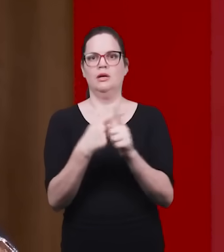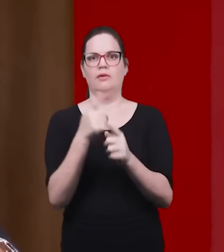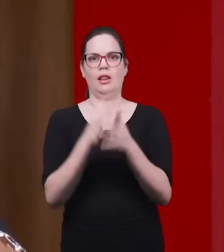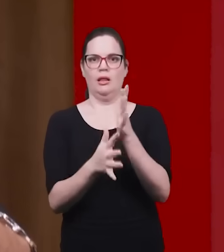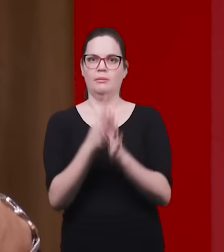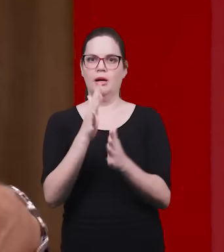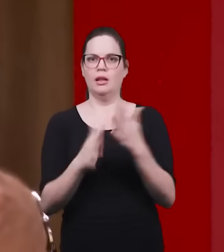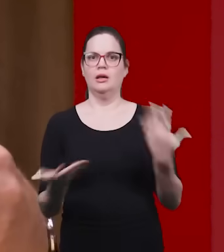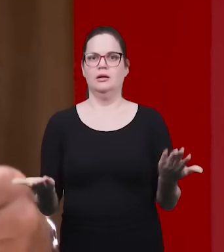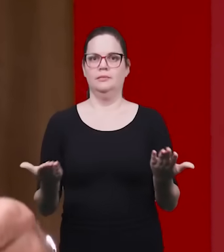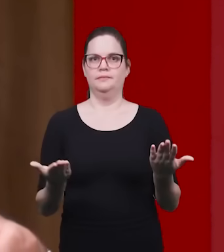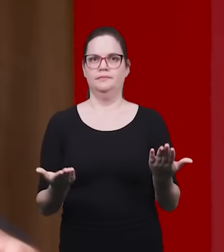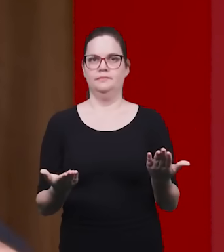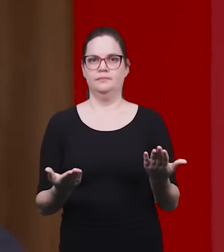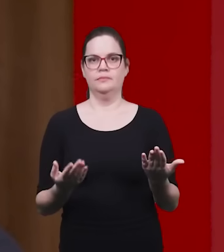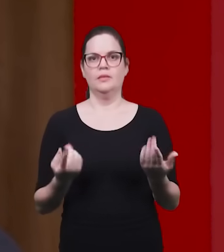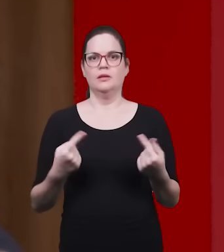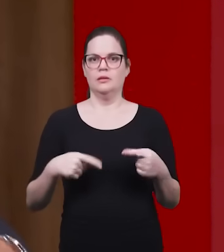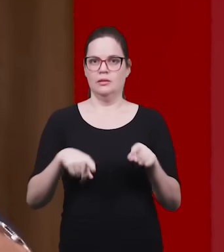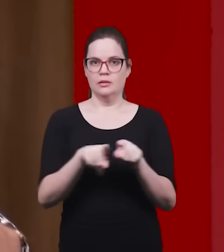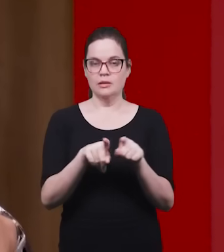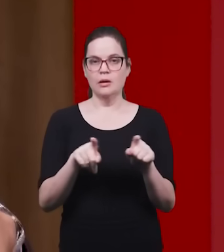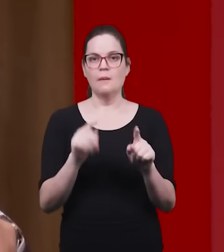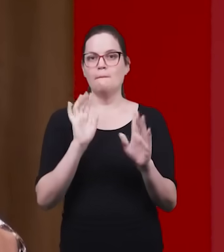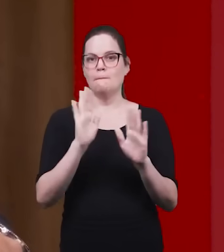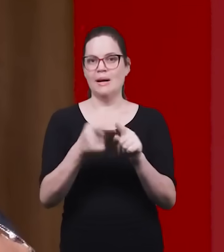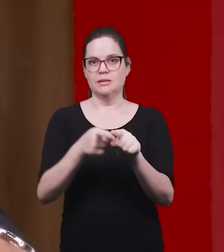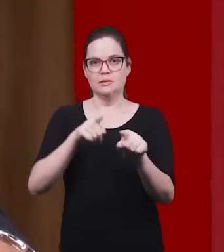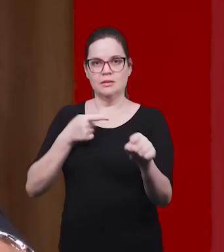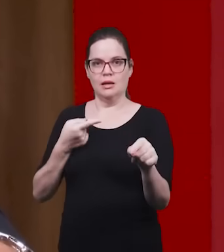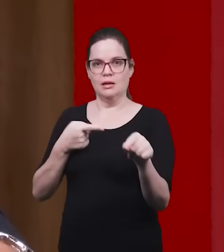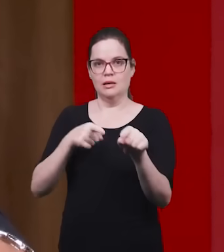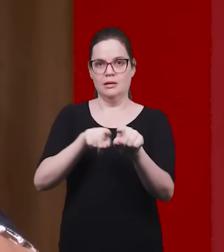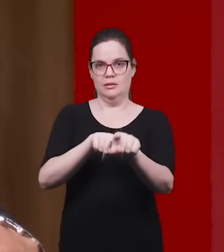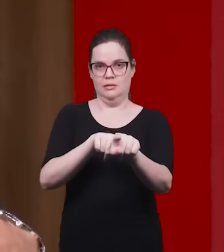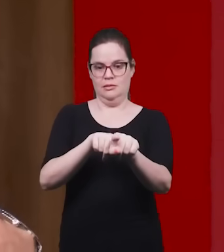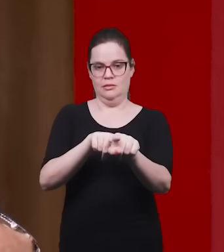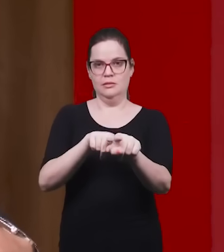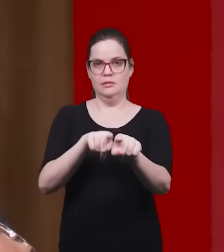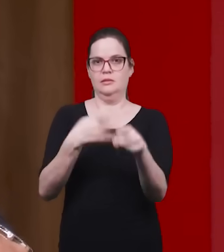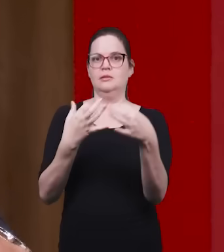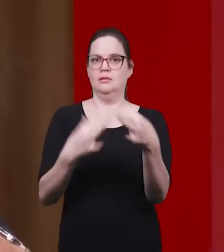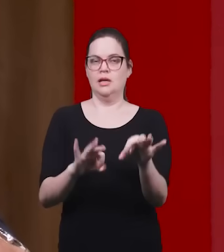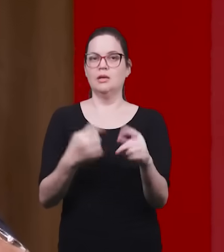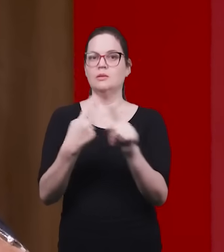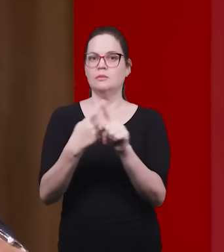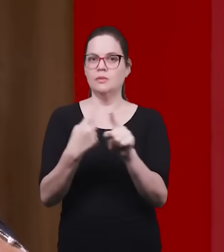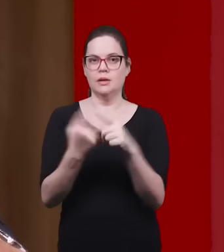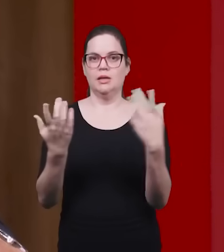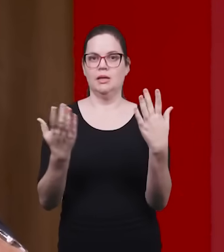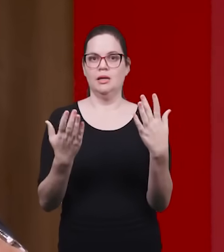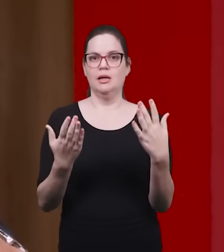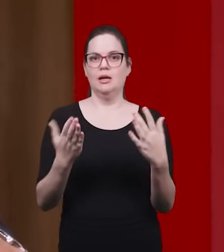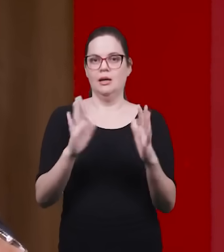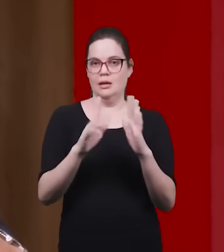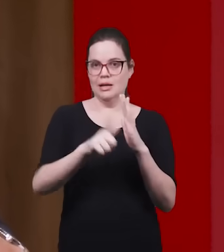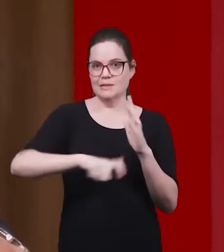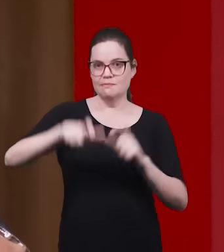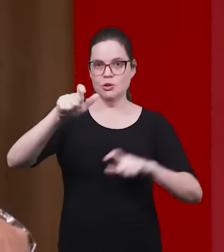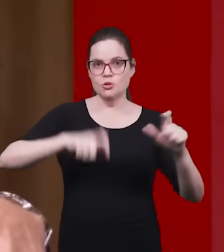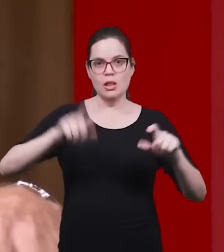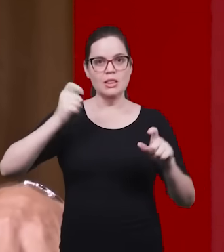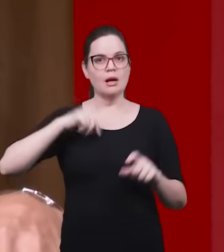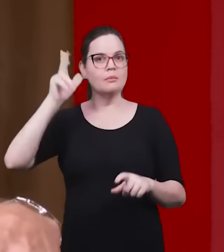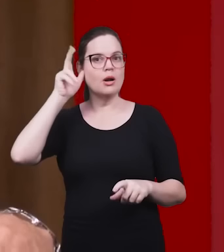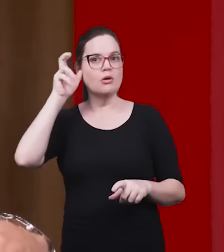Então, geralmente, eles estão falando juntos, mas são intercalados. Certo. Para que a igreja consiga ouvir bem as línguas, o